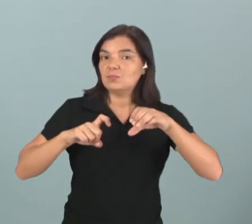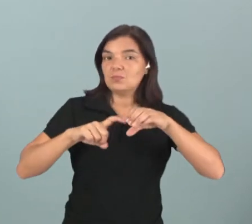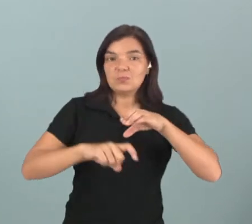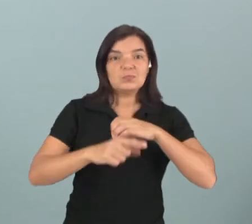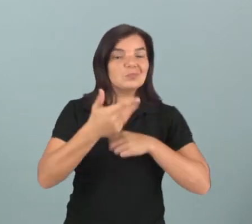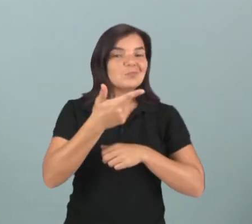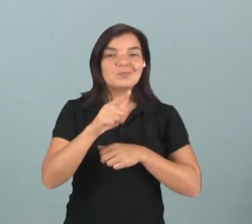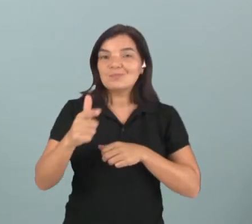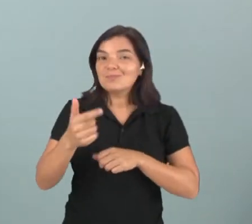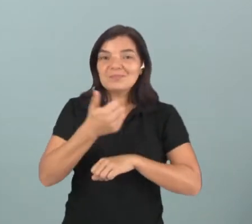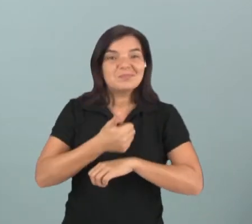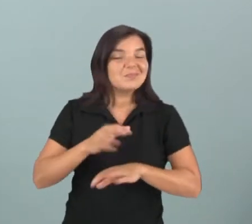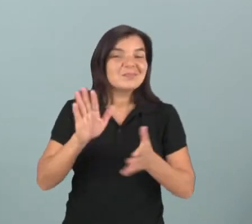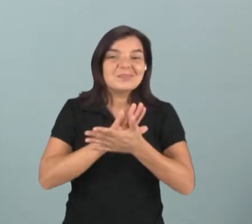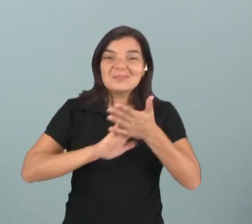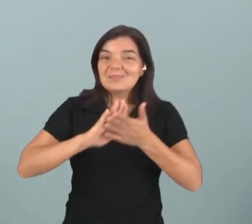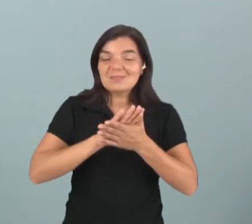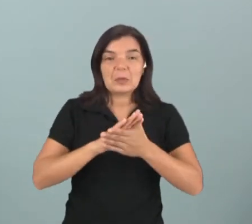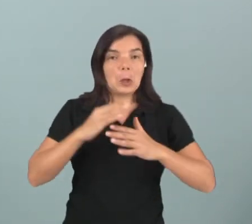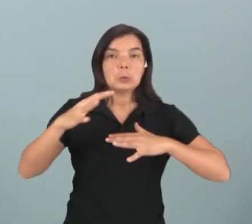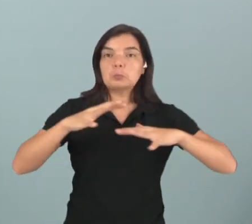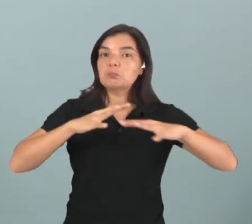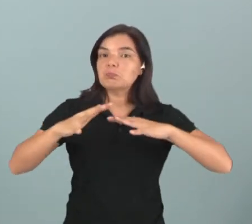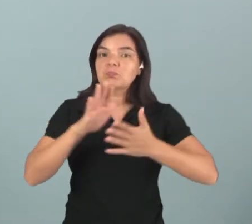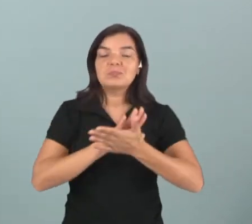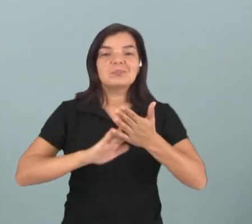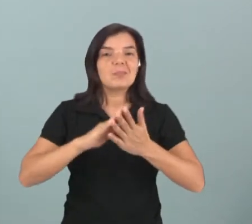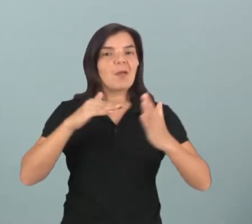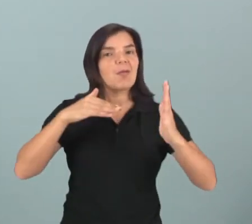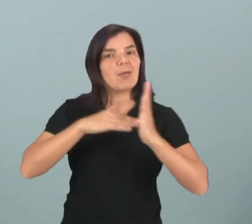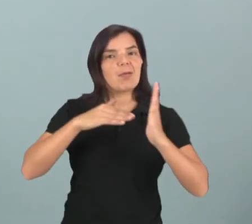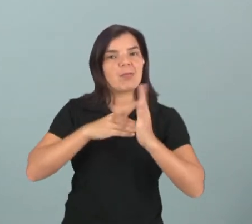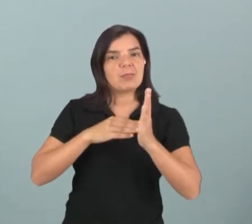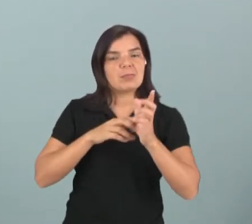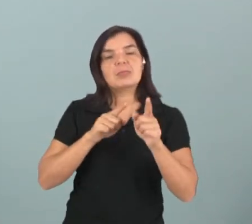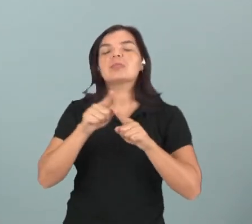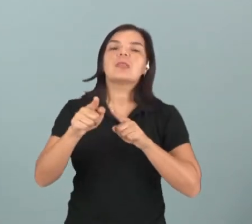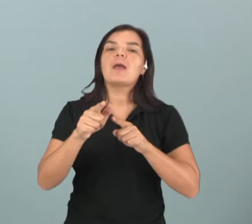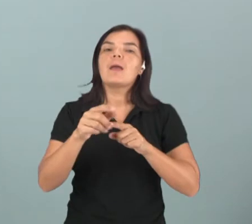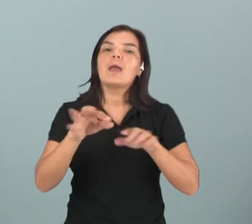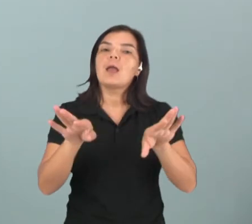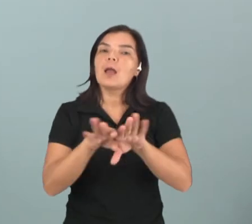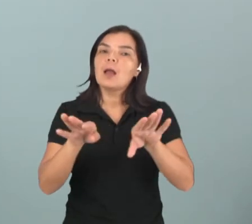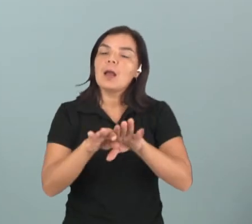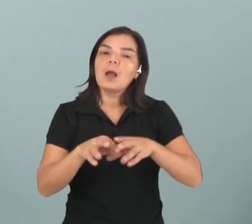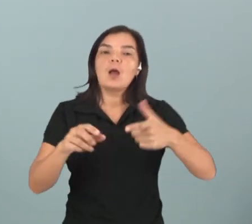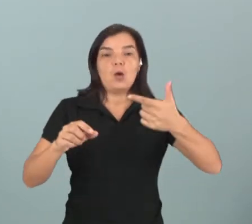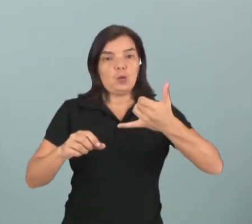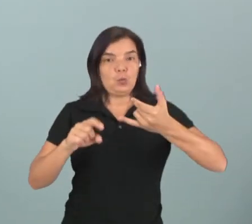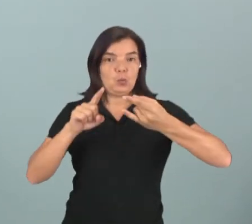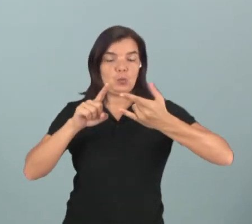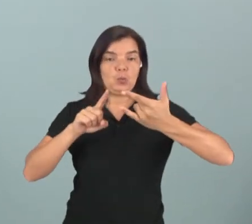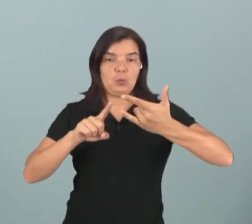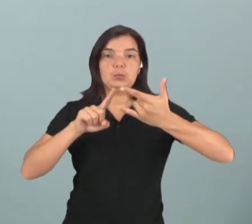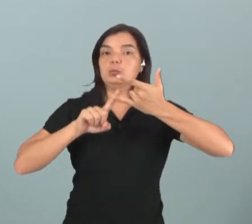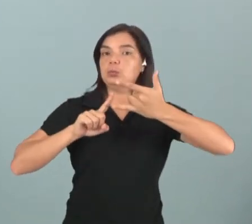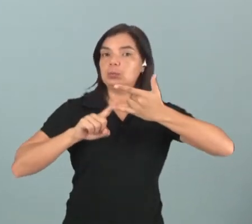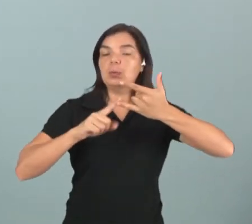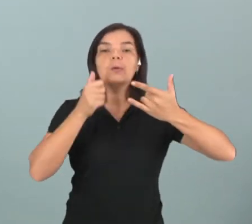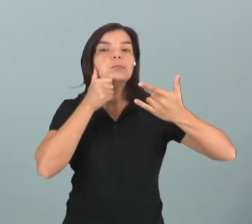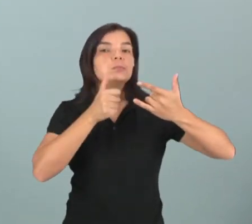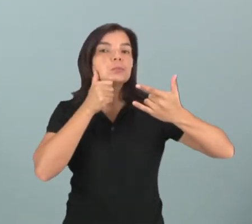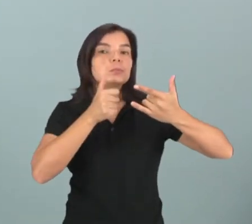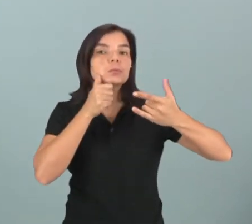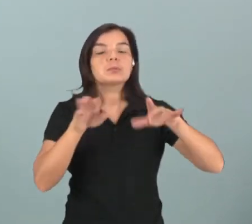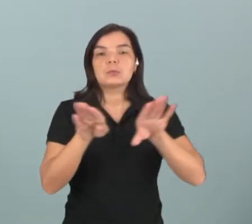têm motilidade, eles não conseguem se locomover até o canal feminino e fecundar o ovócito. A partir